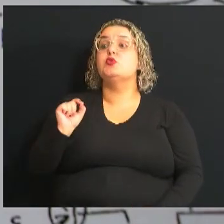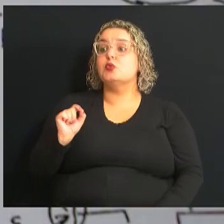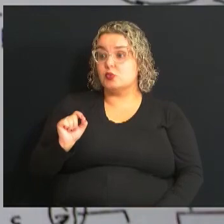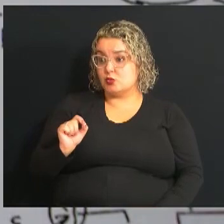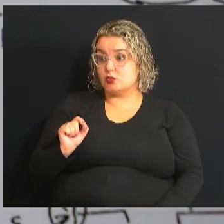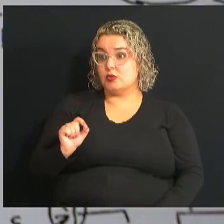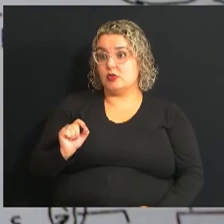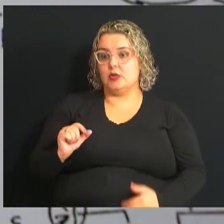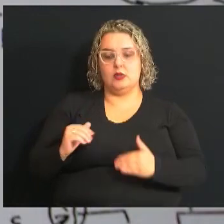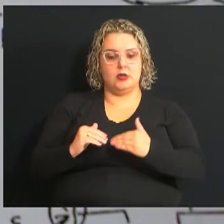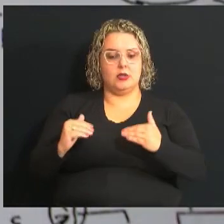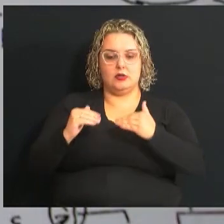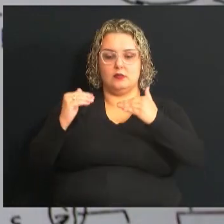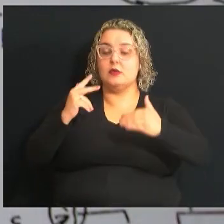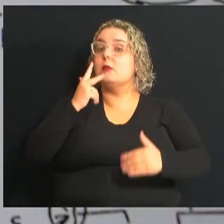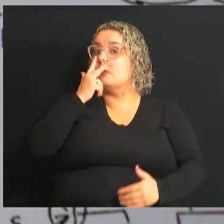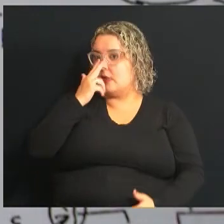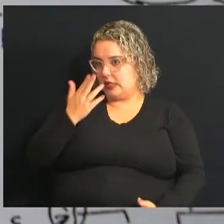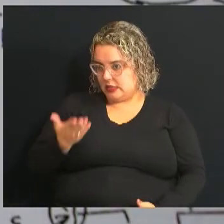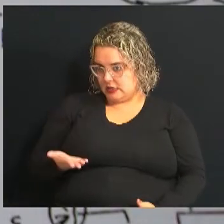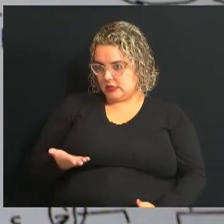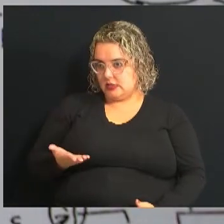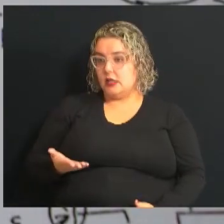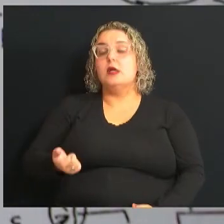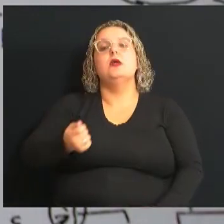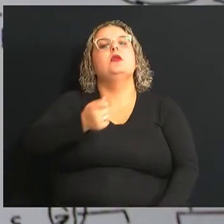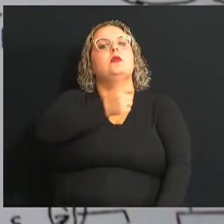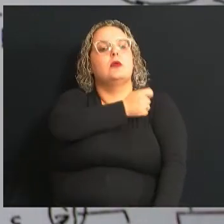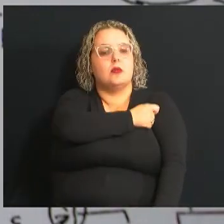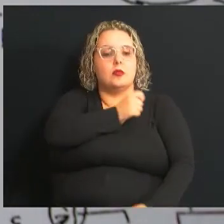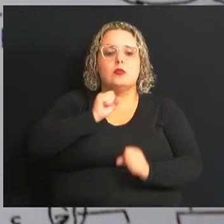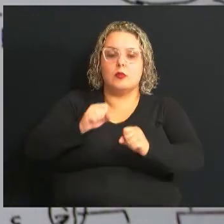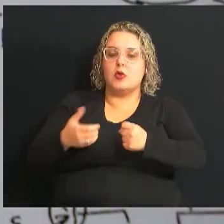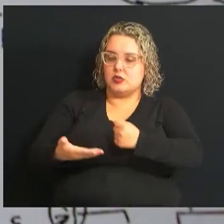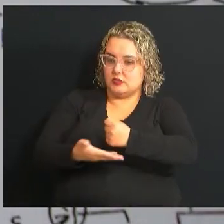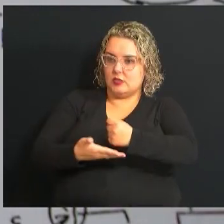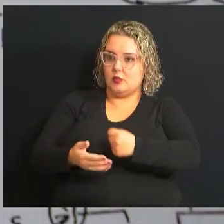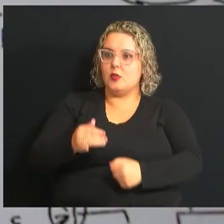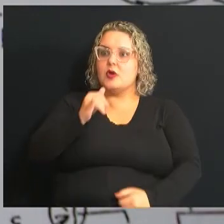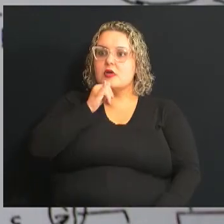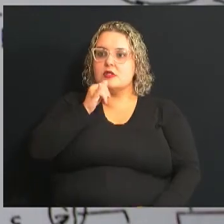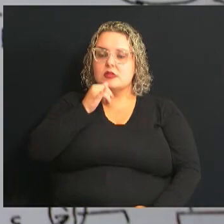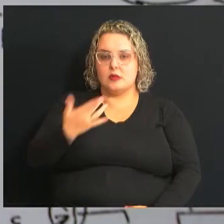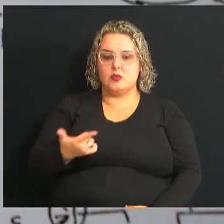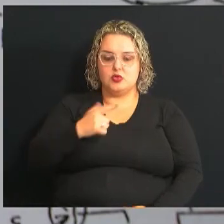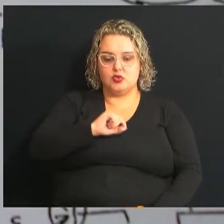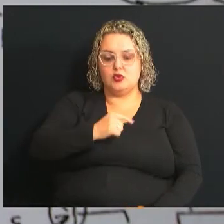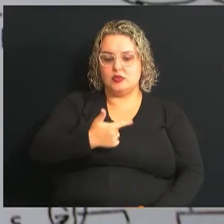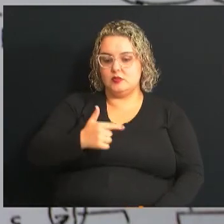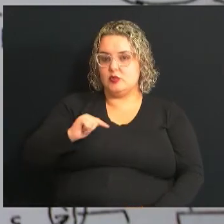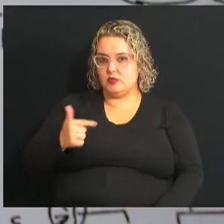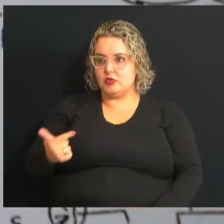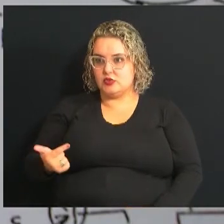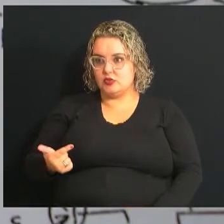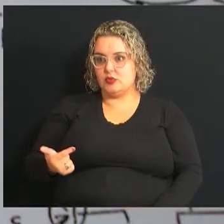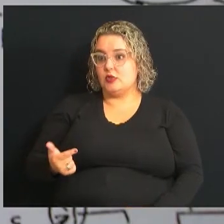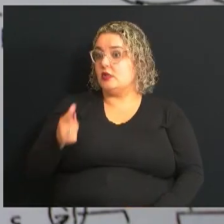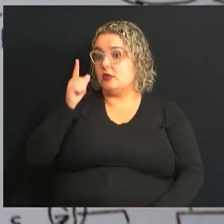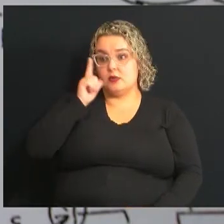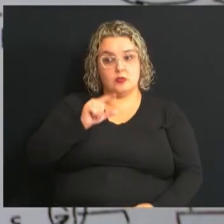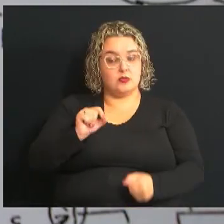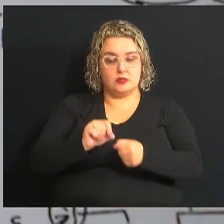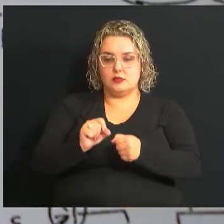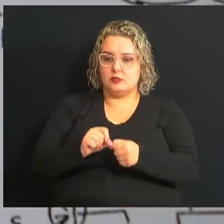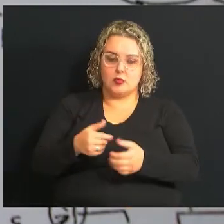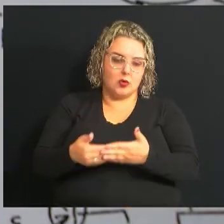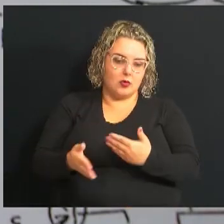níveis muito parecidos. Então, o aluno ele pode se basear, por exemplo, no Enem de 2022, que ele não conseguiu fazer por algum